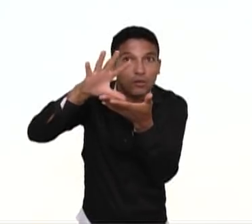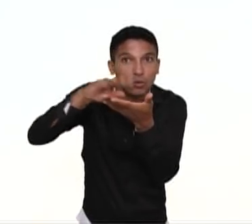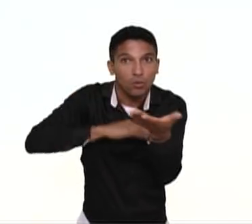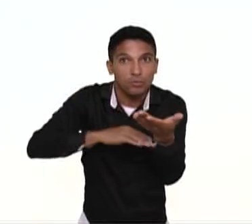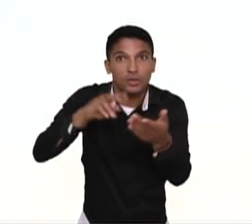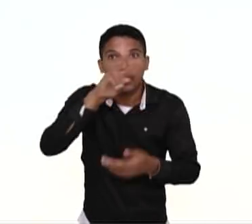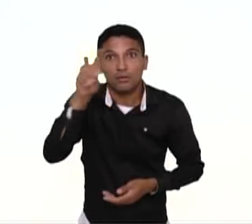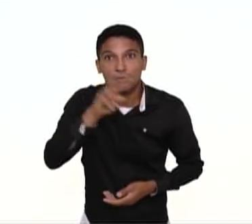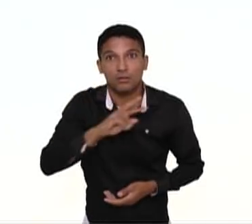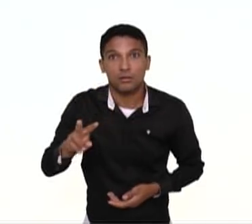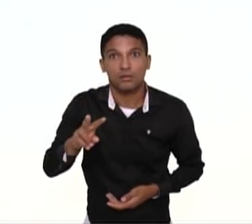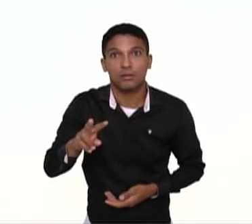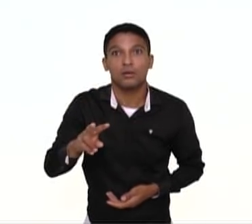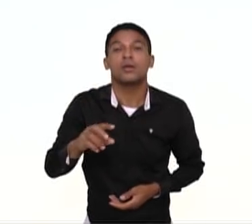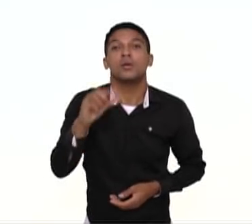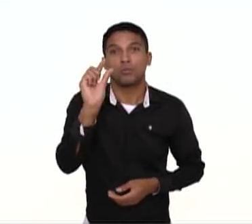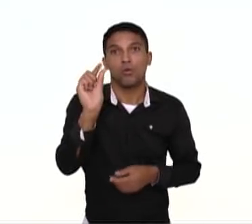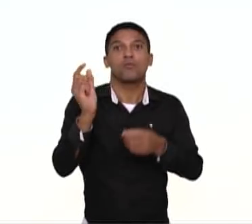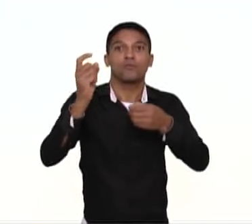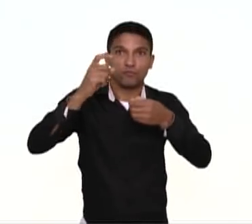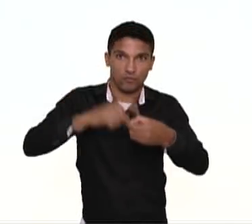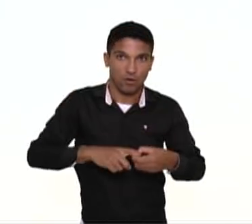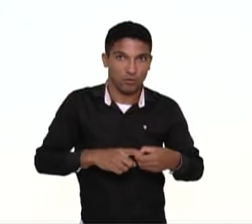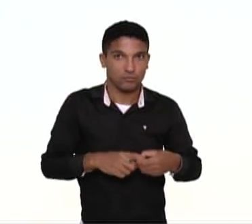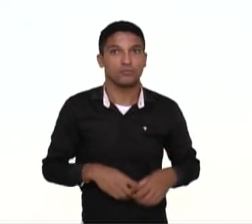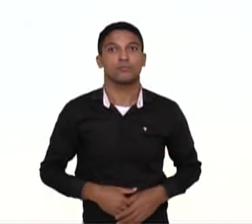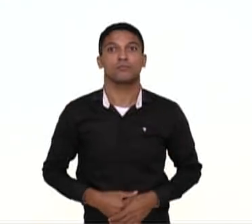e nós já voltamos aí com a solução.